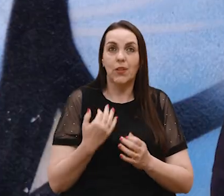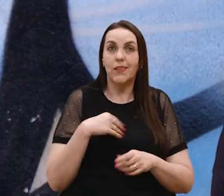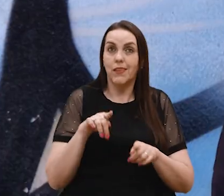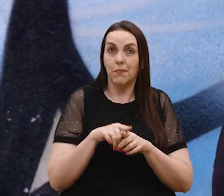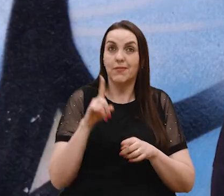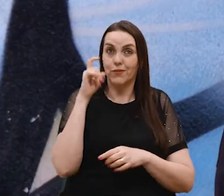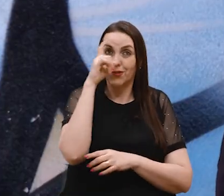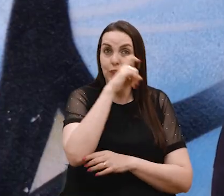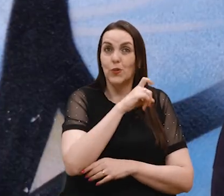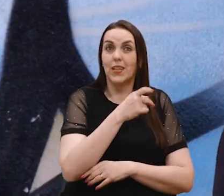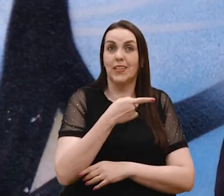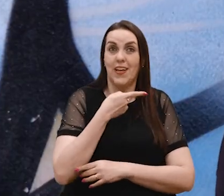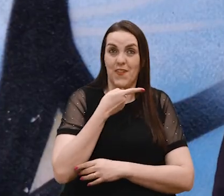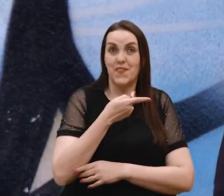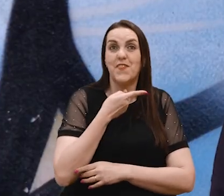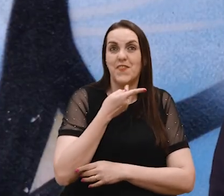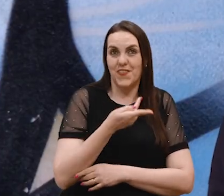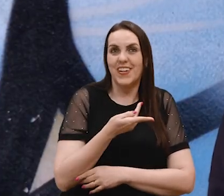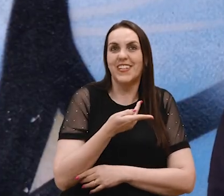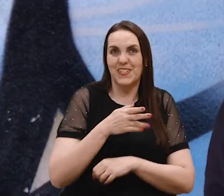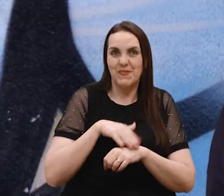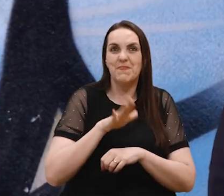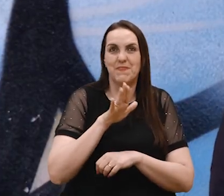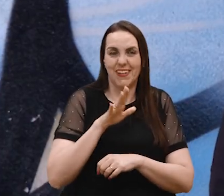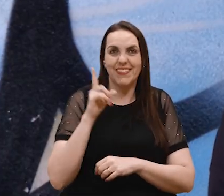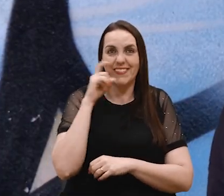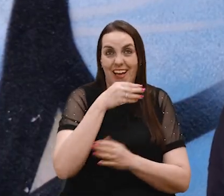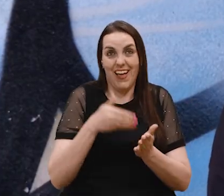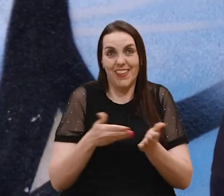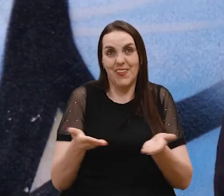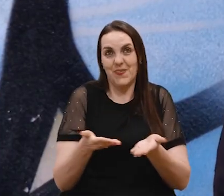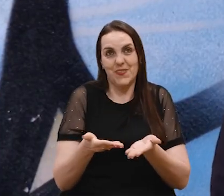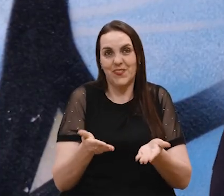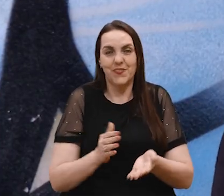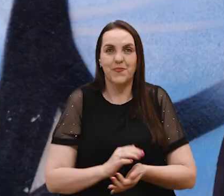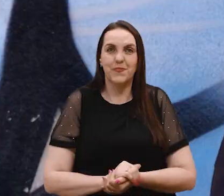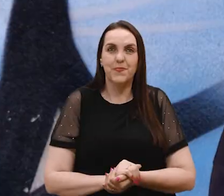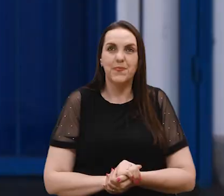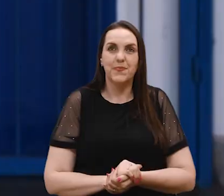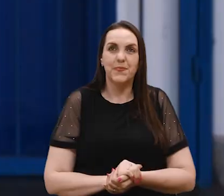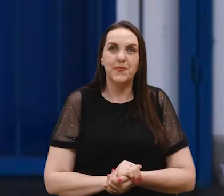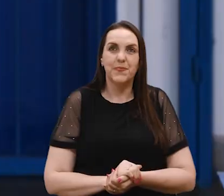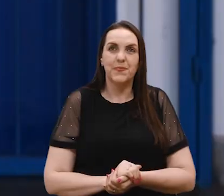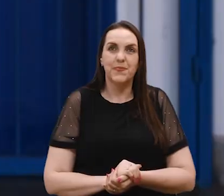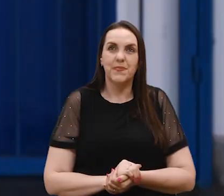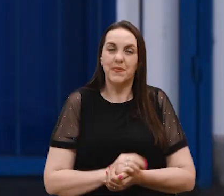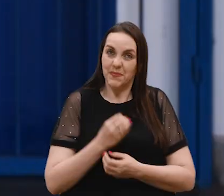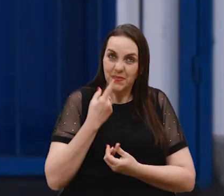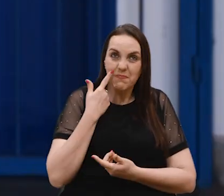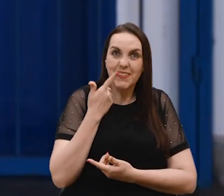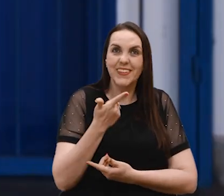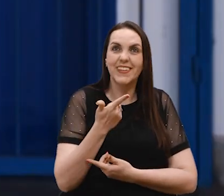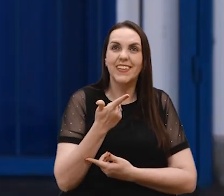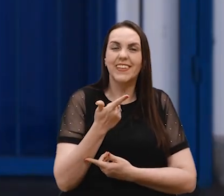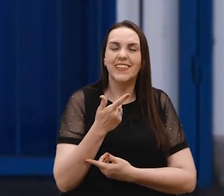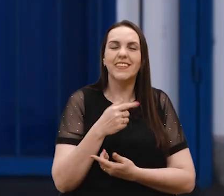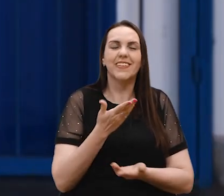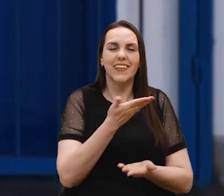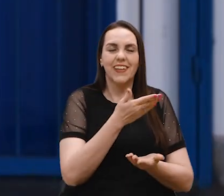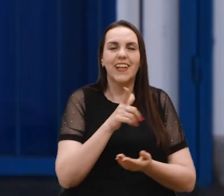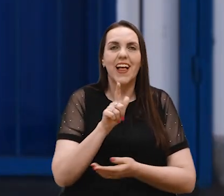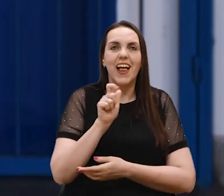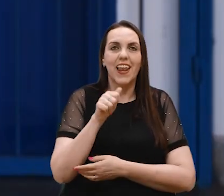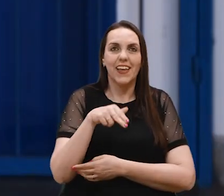só a dificuldade maior era falar como é agora. E olha ali,